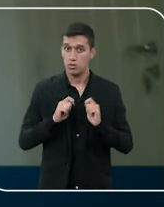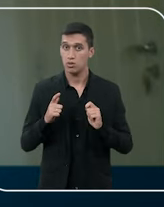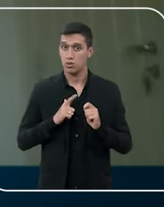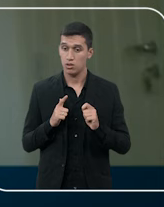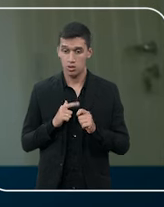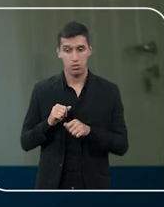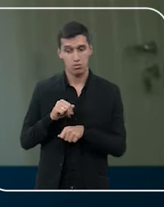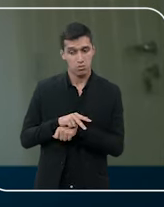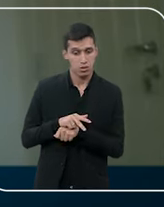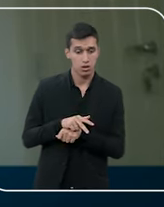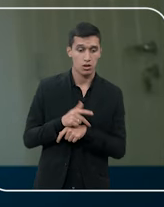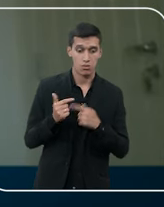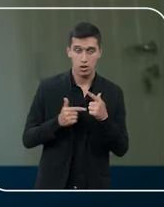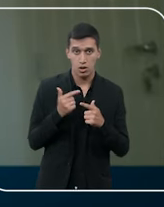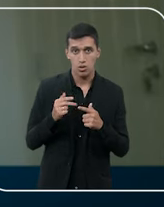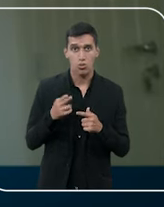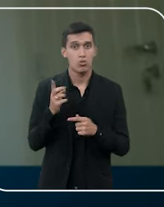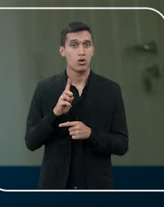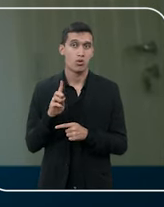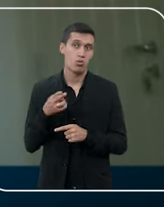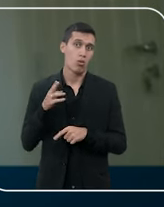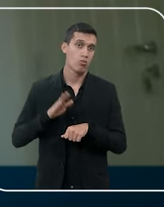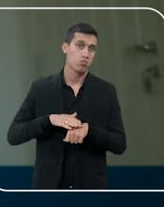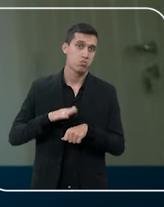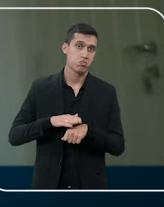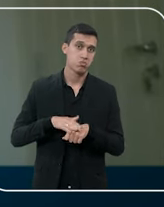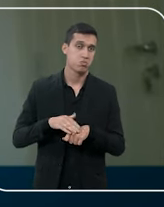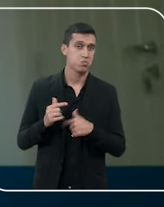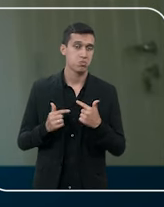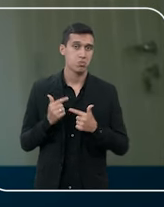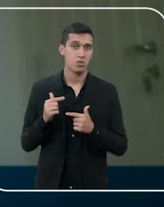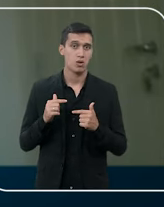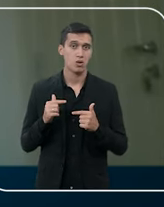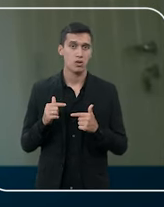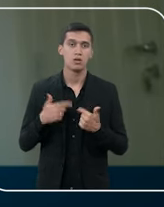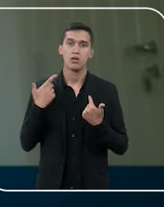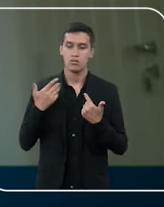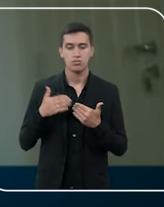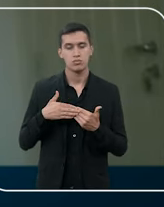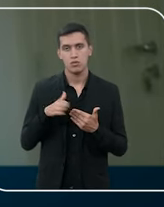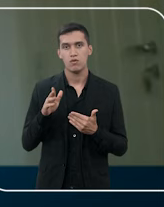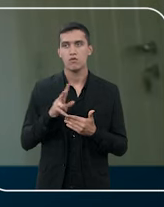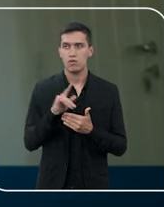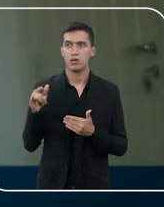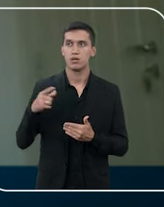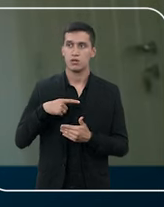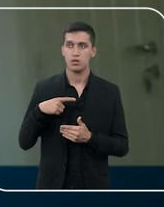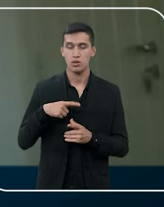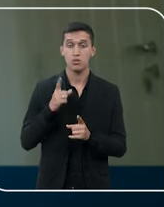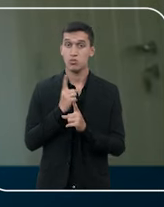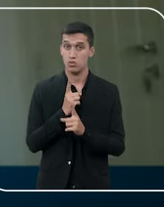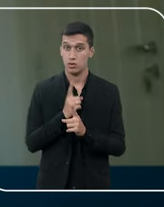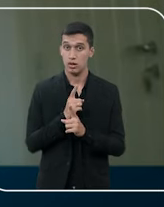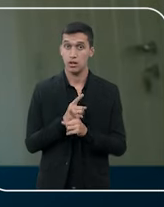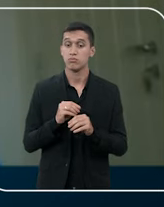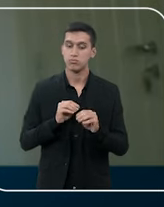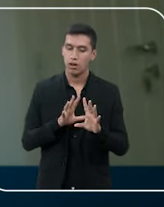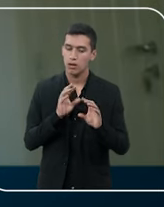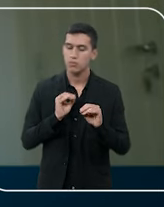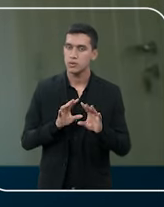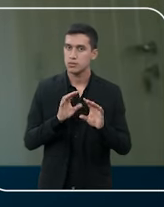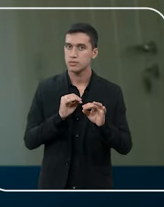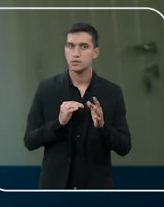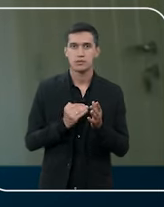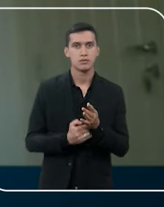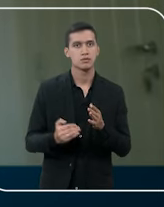não, podem ser autônomos ou não. Então, isso vai vai influenciar na hora